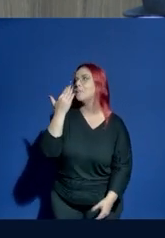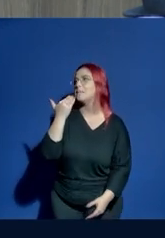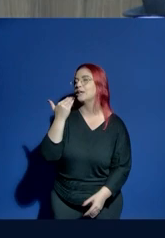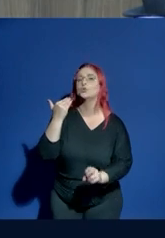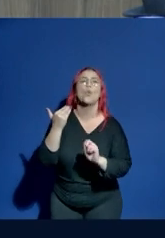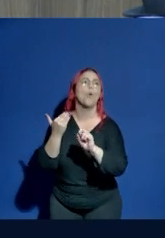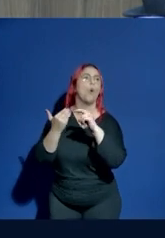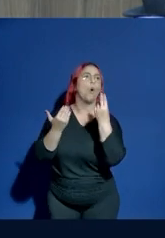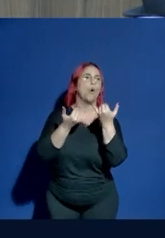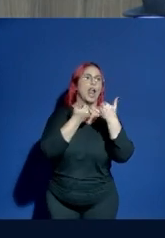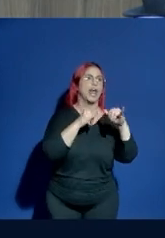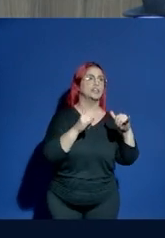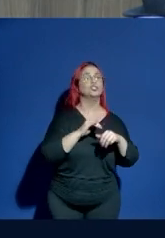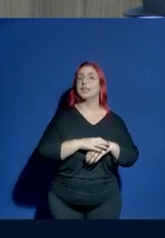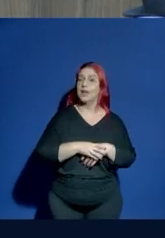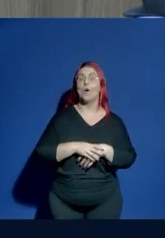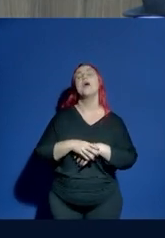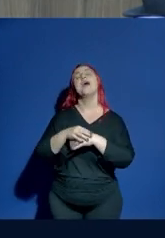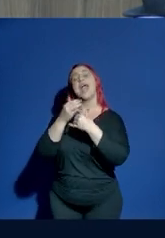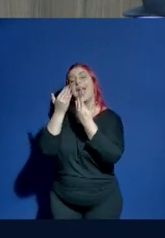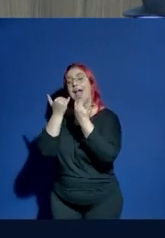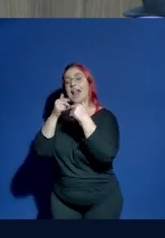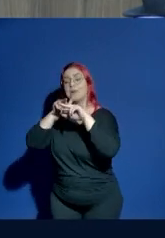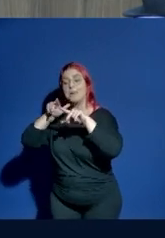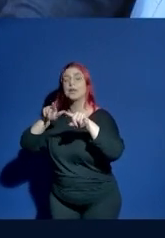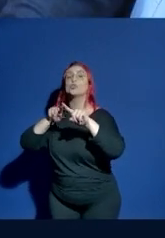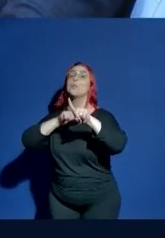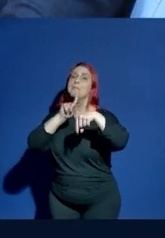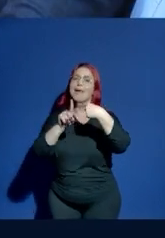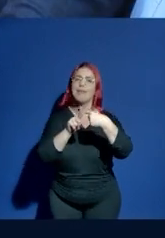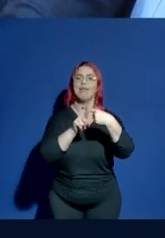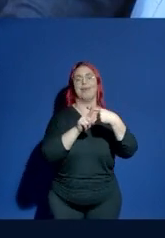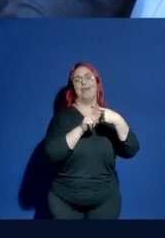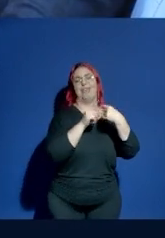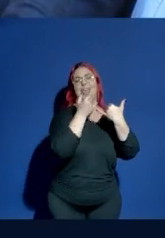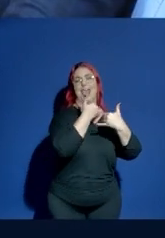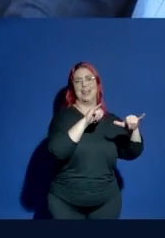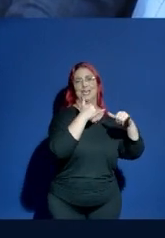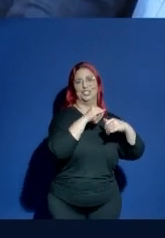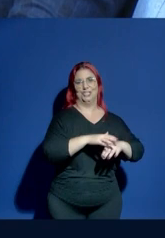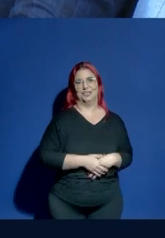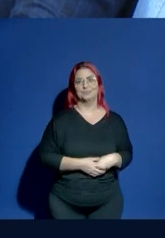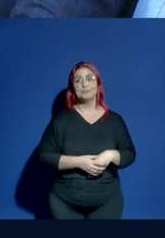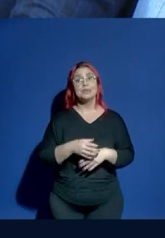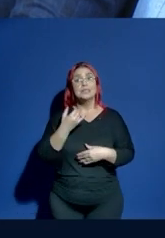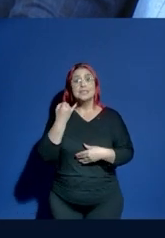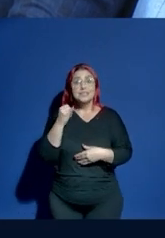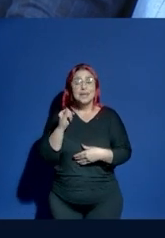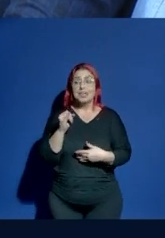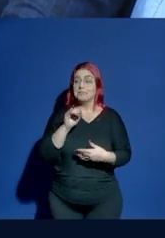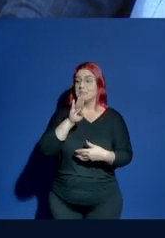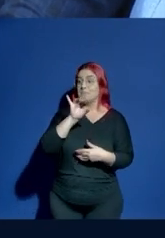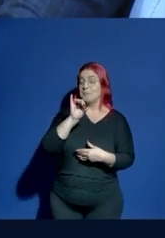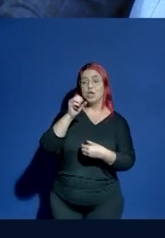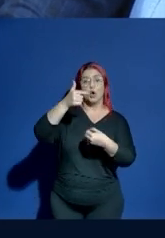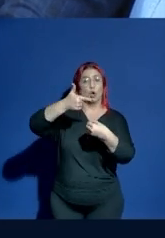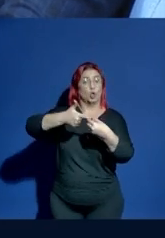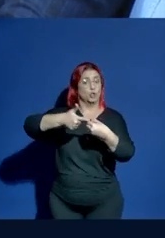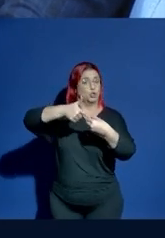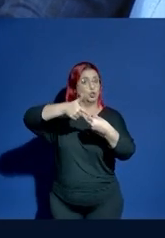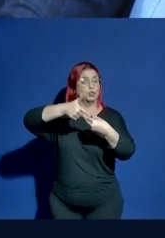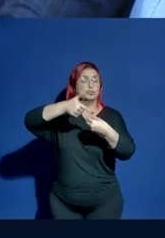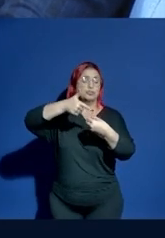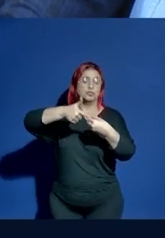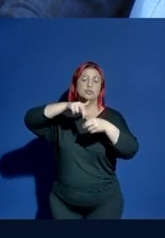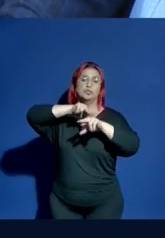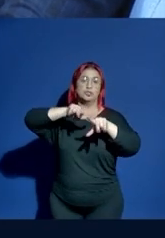ou energia, é alimento e energia. Se nós hoje não produzíssemos biodiesel, certamente o